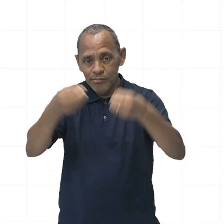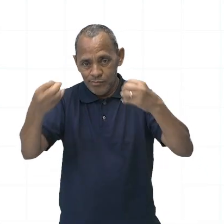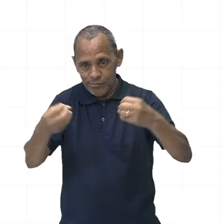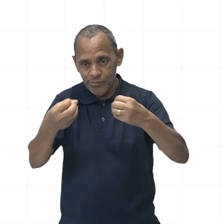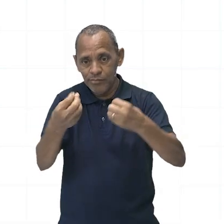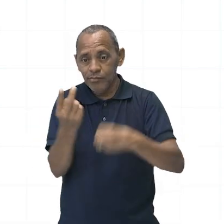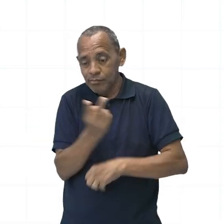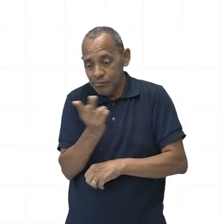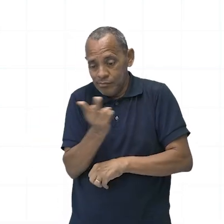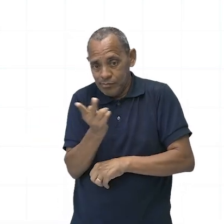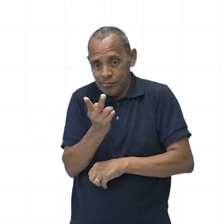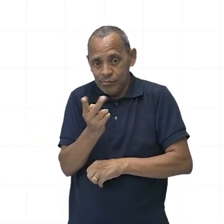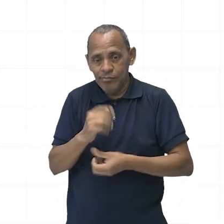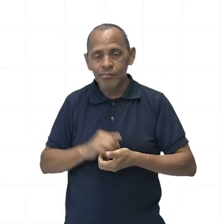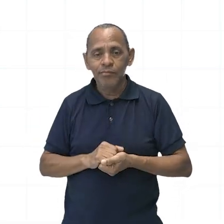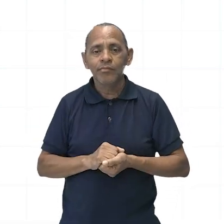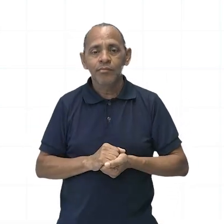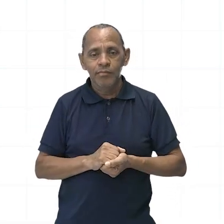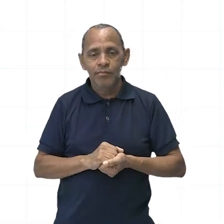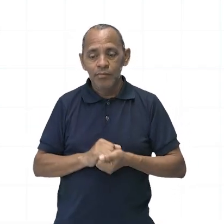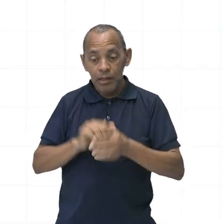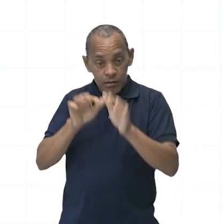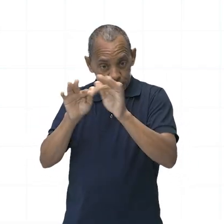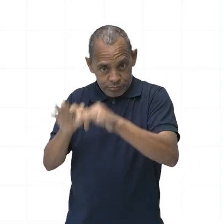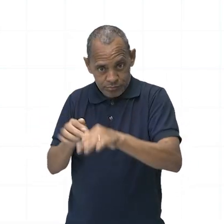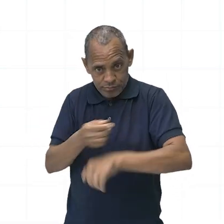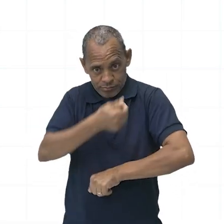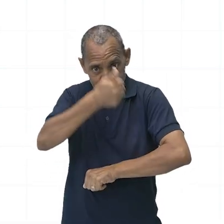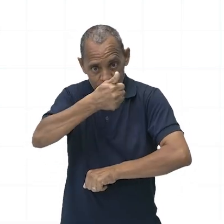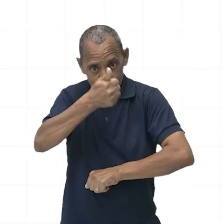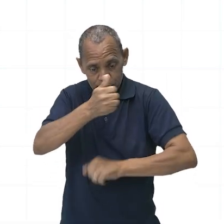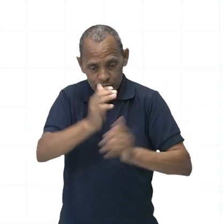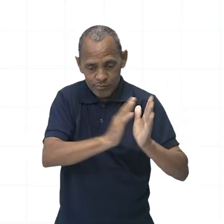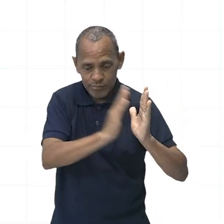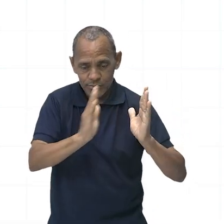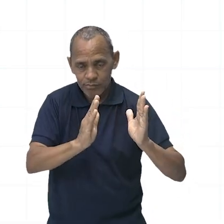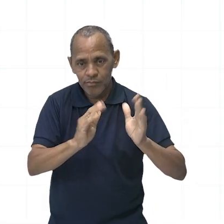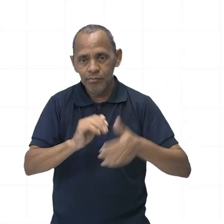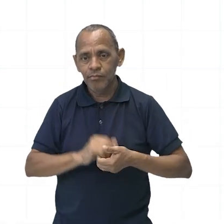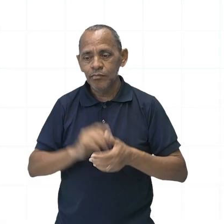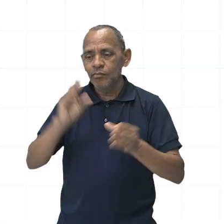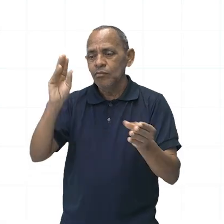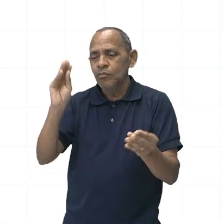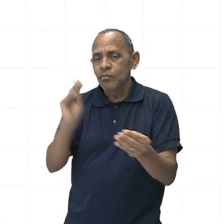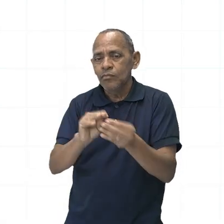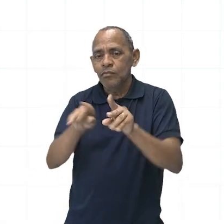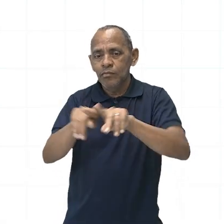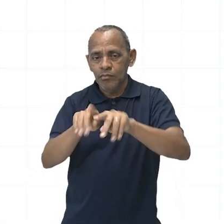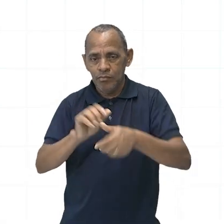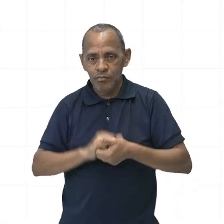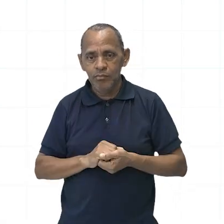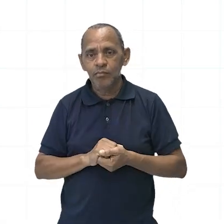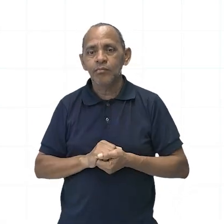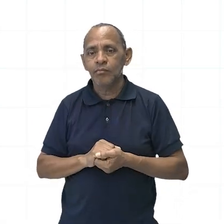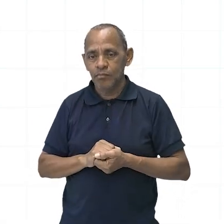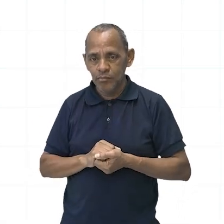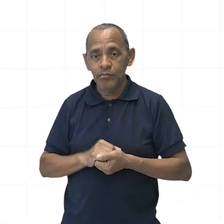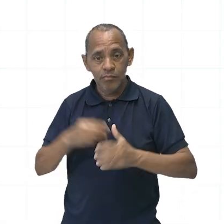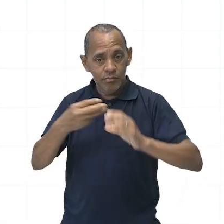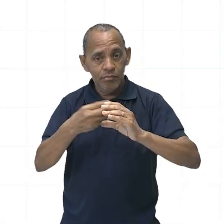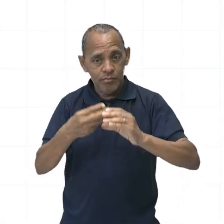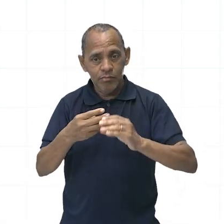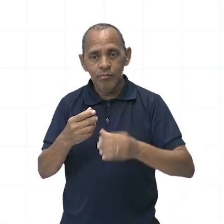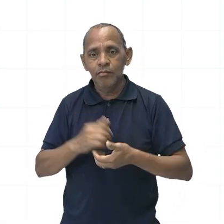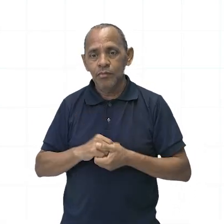haploides. Aqui termina a primeira fase da meiose, que é a fase reducional. Então, percebam que uma célula, a princípio,